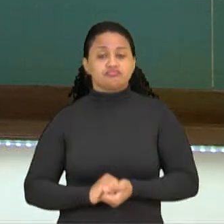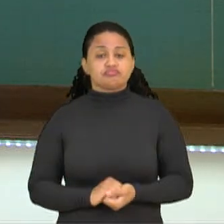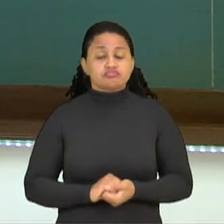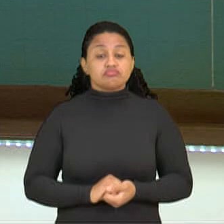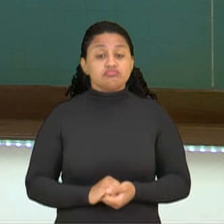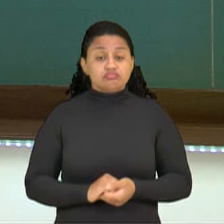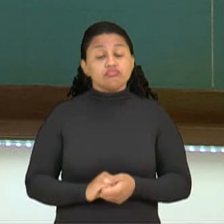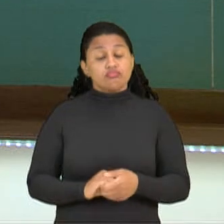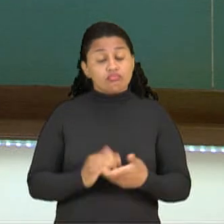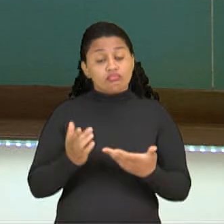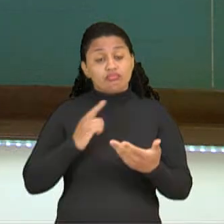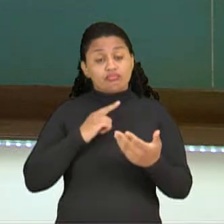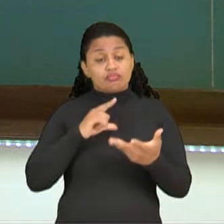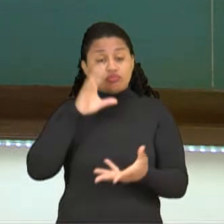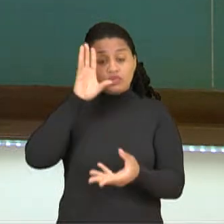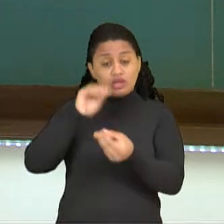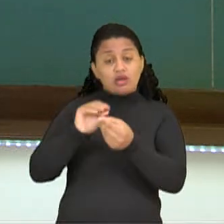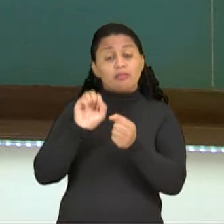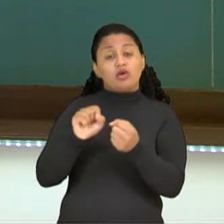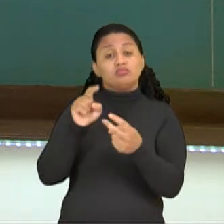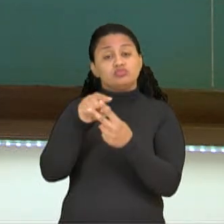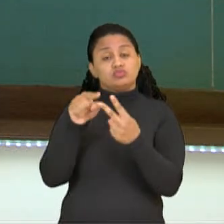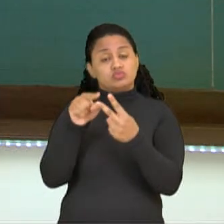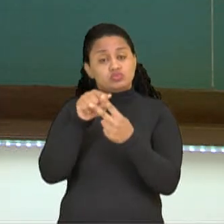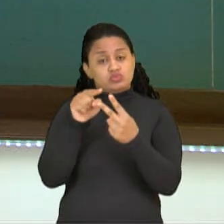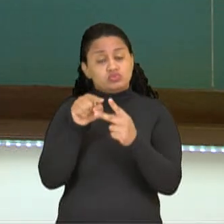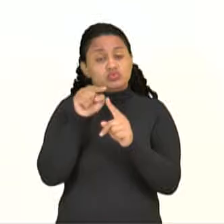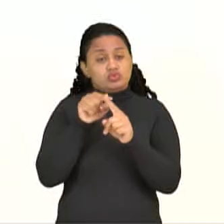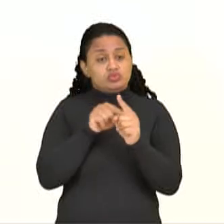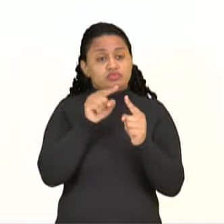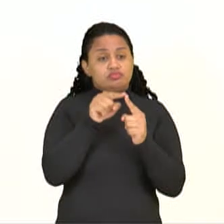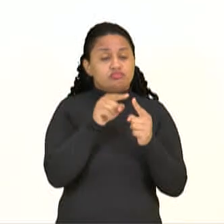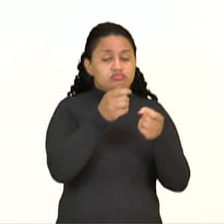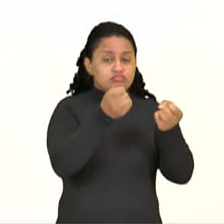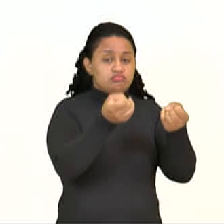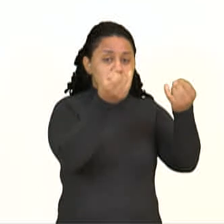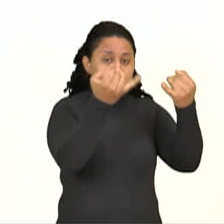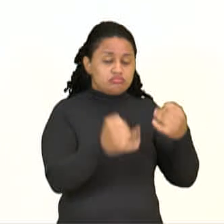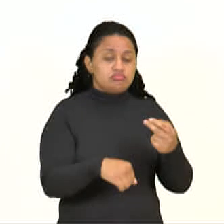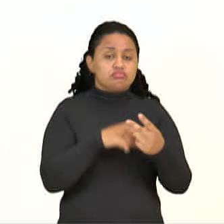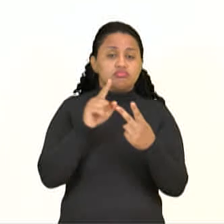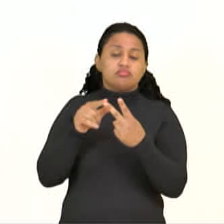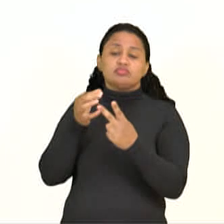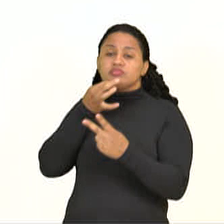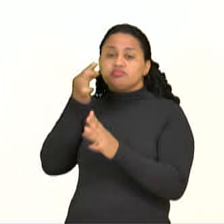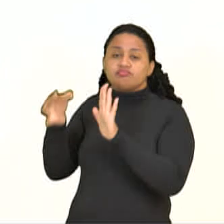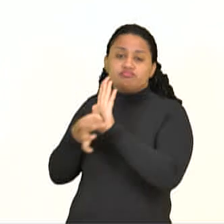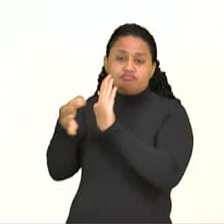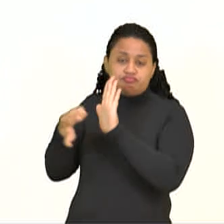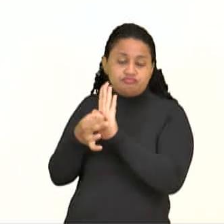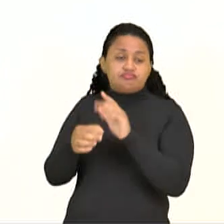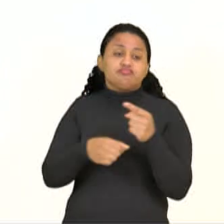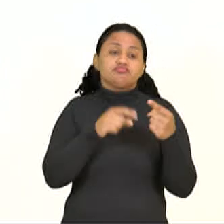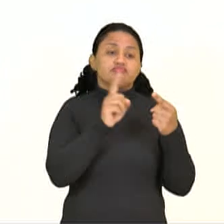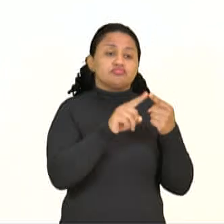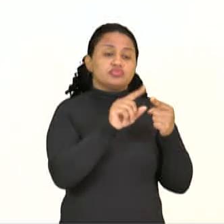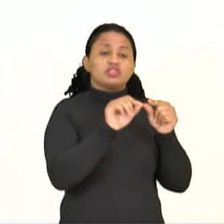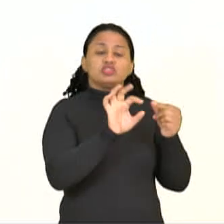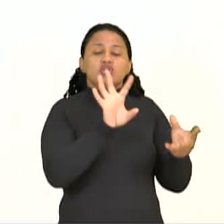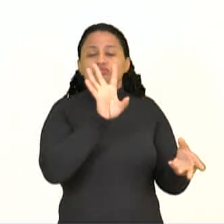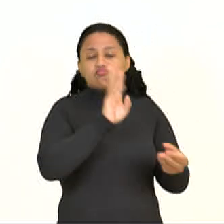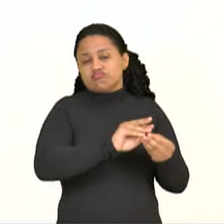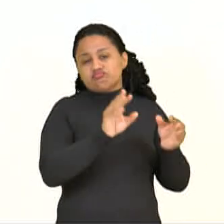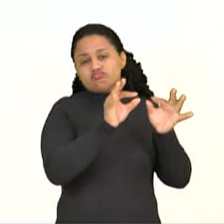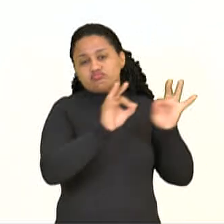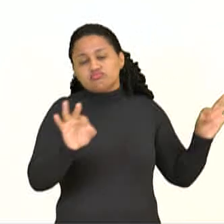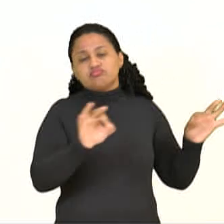A gente costuma classificar as resenhas entre descritiva e crítica. A descritiva faz apenas uma síntese da